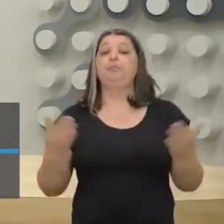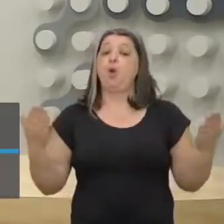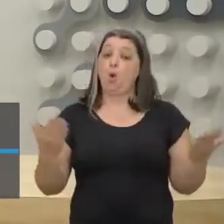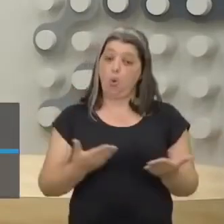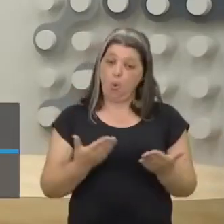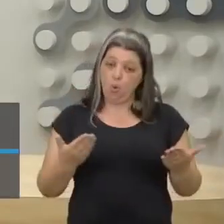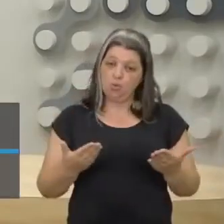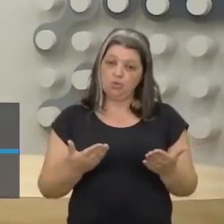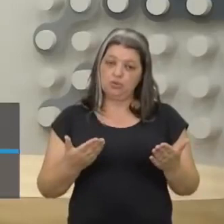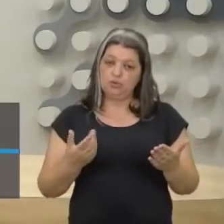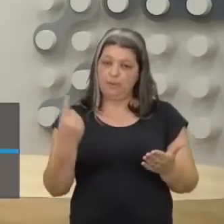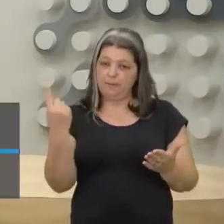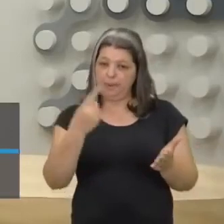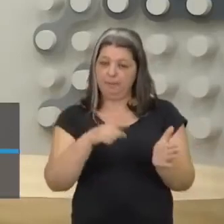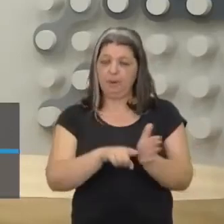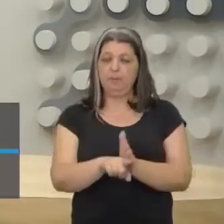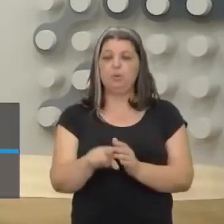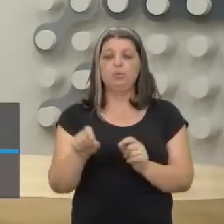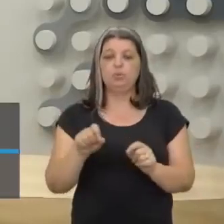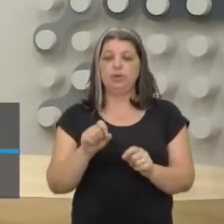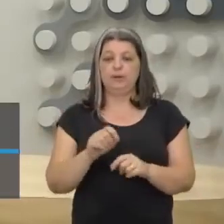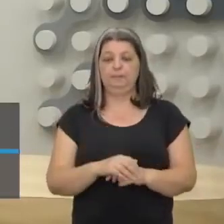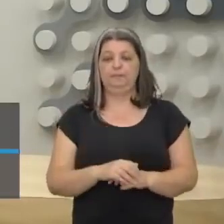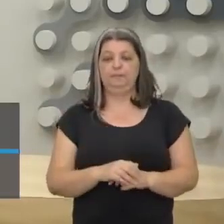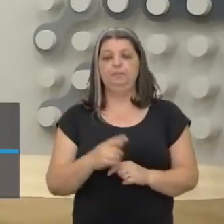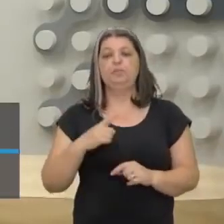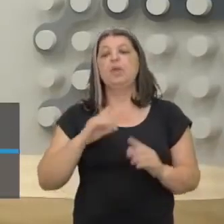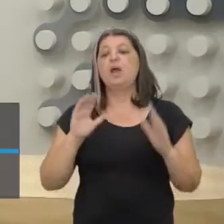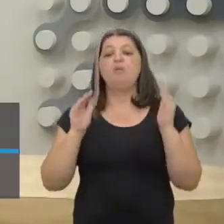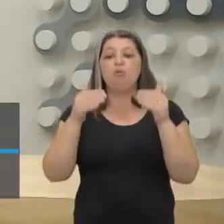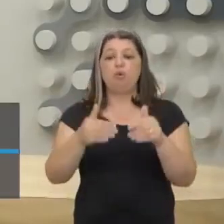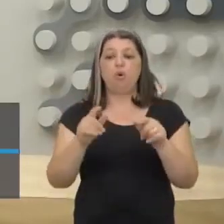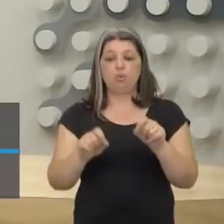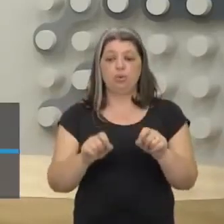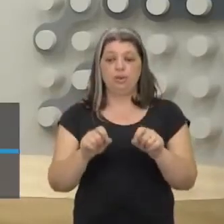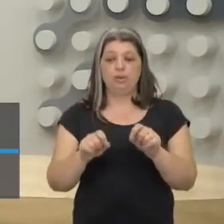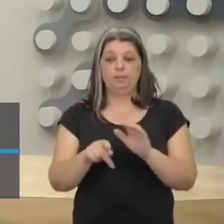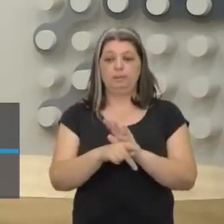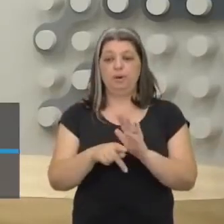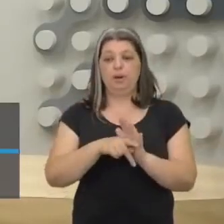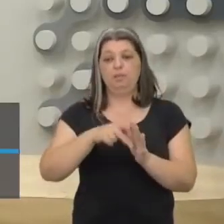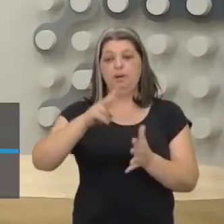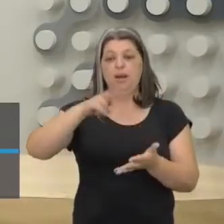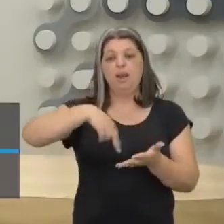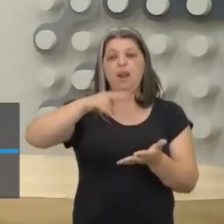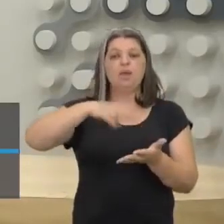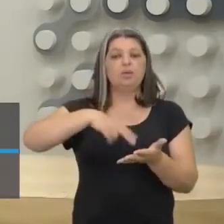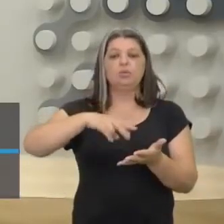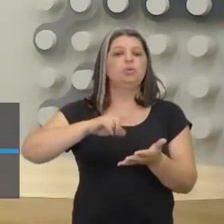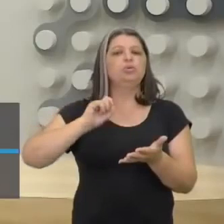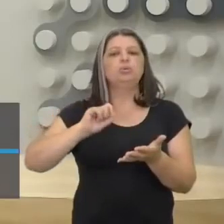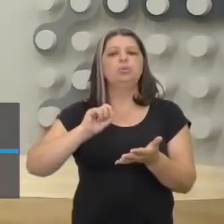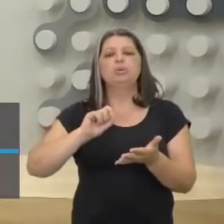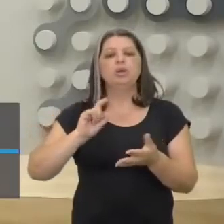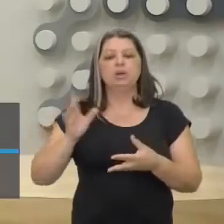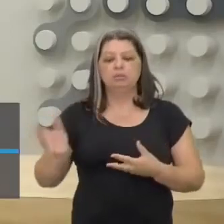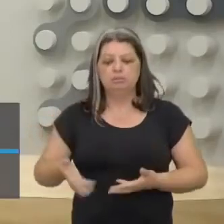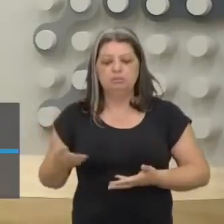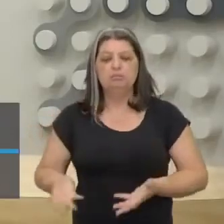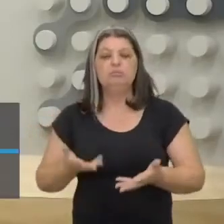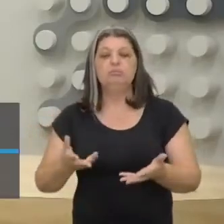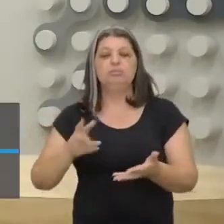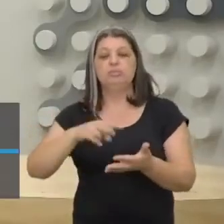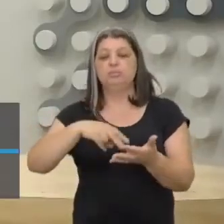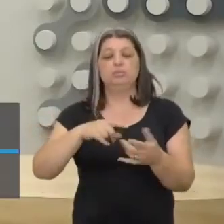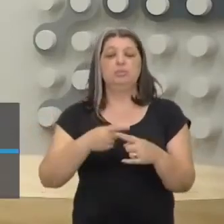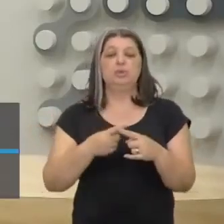primeira pergunta aqui, o que nós vamos focar? Na questão da leitura, o que te estimula a ler, a questão da leitura,